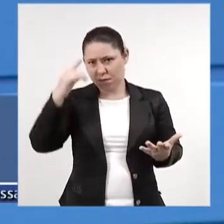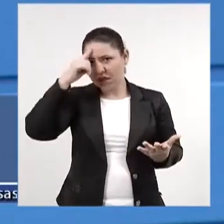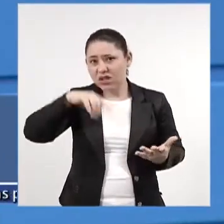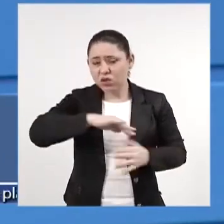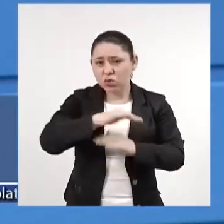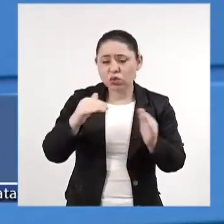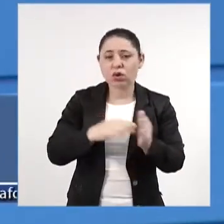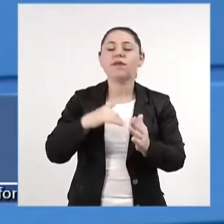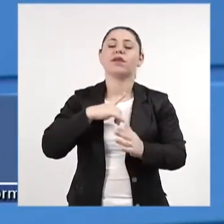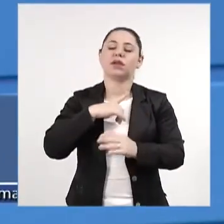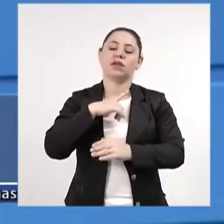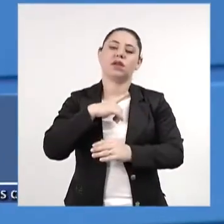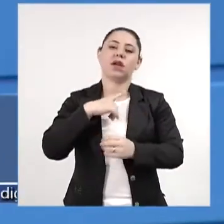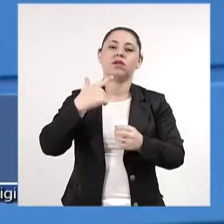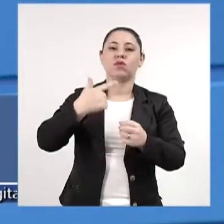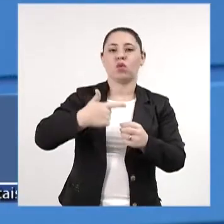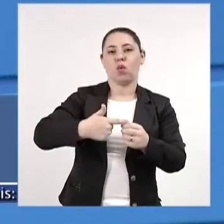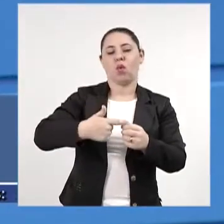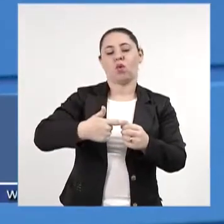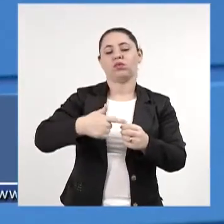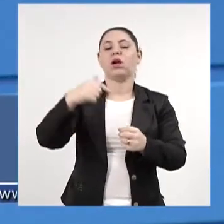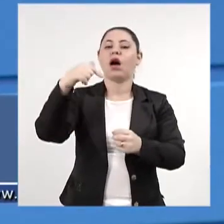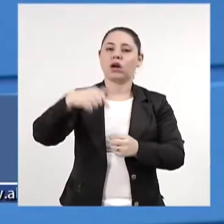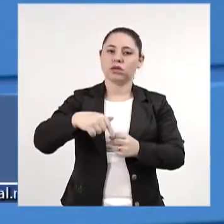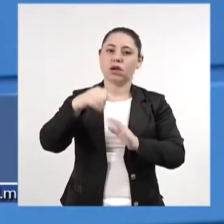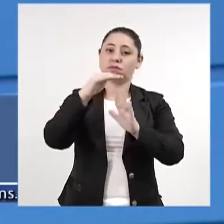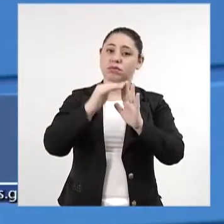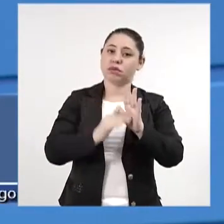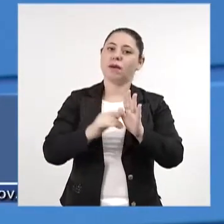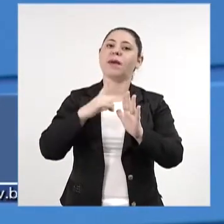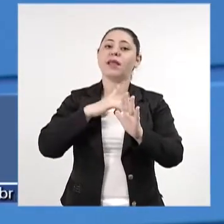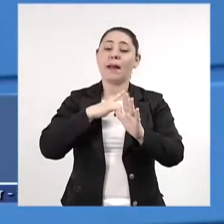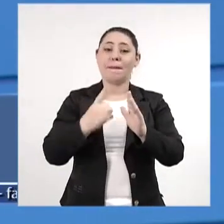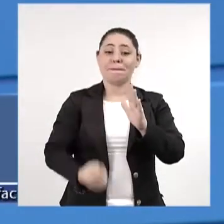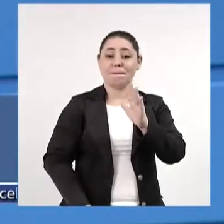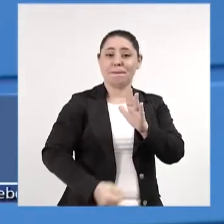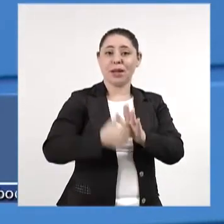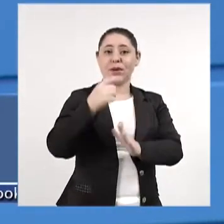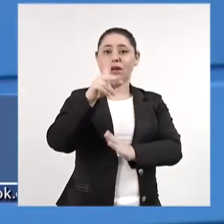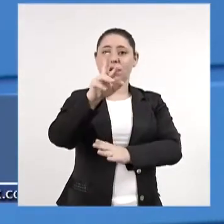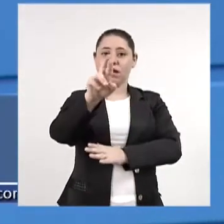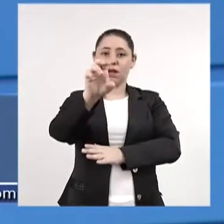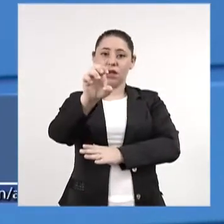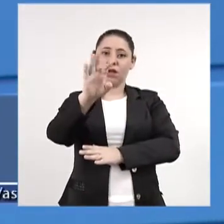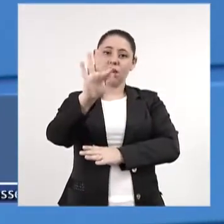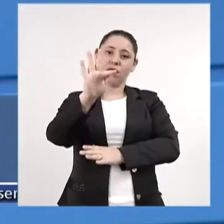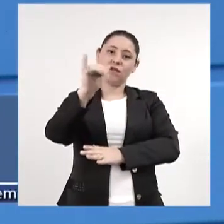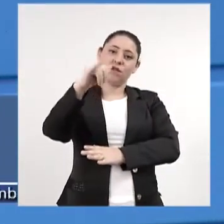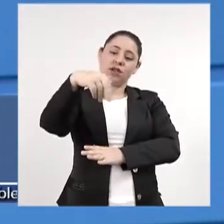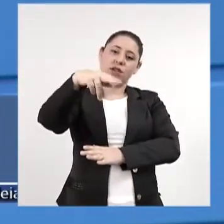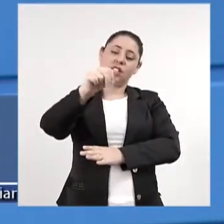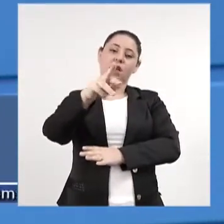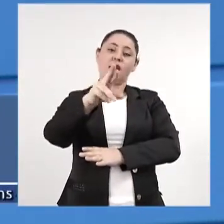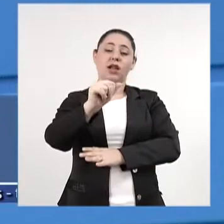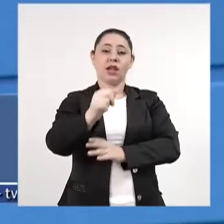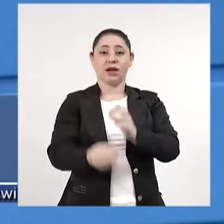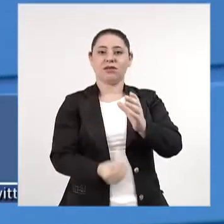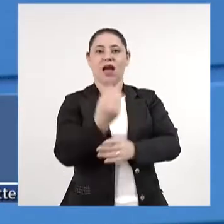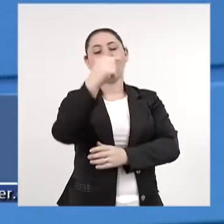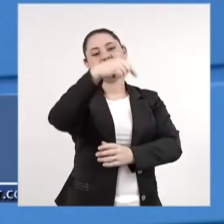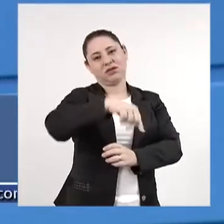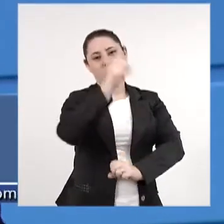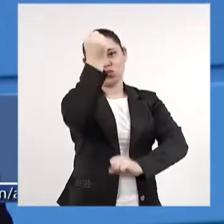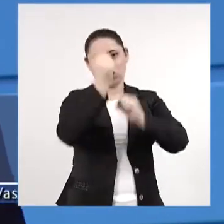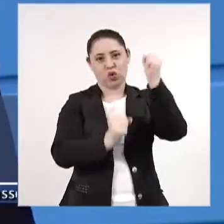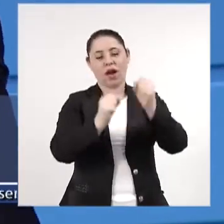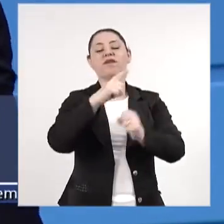combustível barato aqui no Mato Grosso do Sul. Nós não temos, mas está instalando a primeira refinaria aqui em Campo Grande. E aí, com certeza, se o governo fizer isso, nós vamos ter